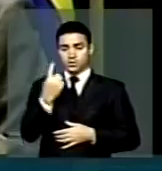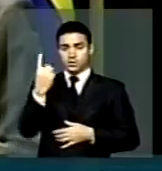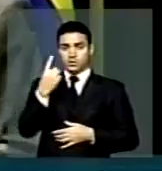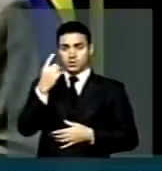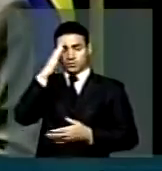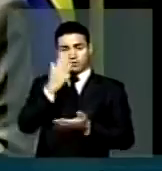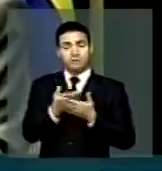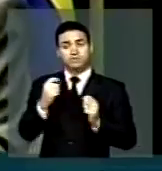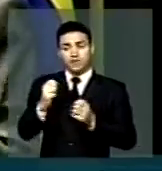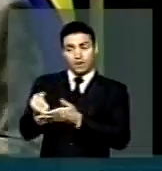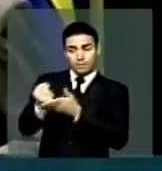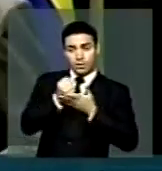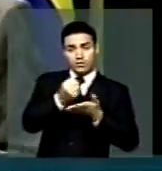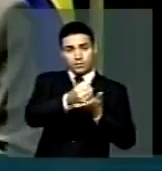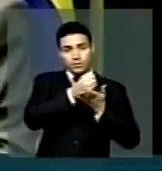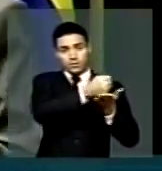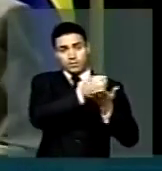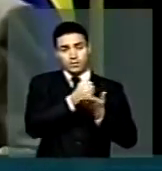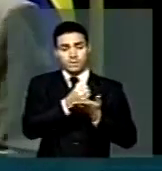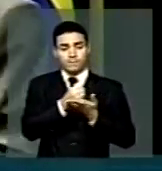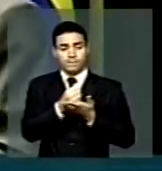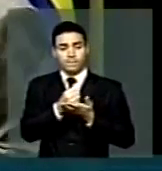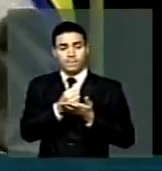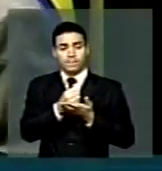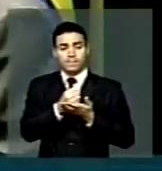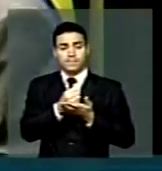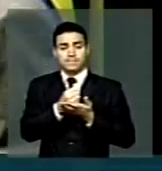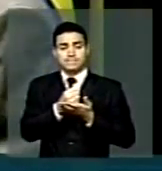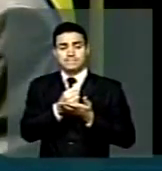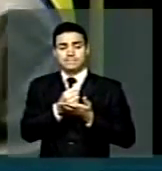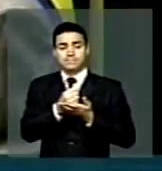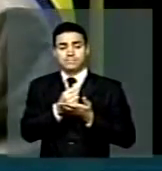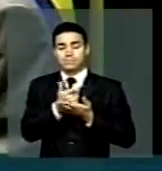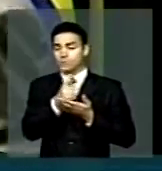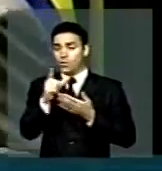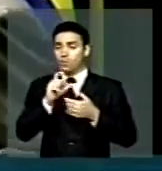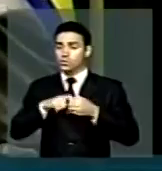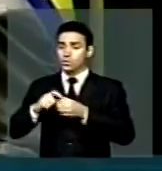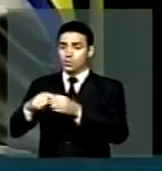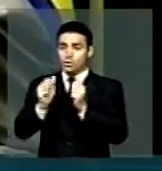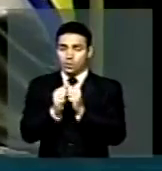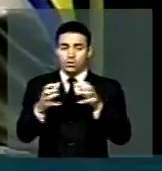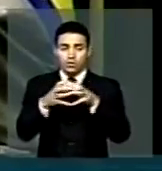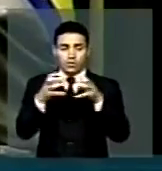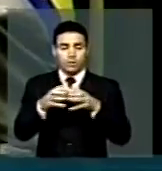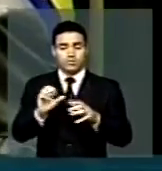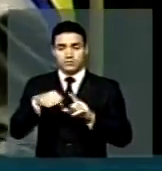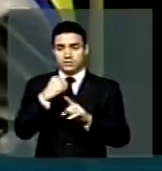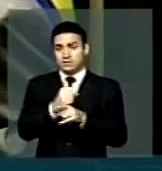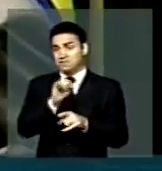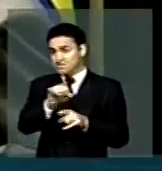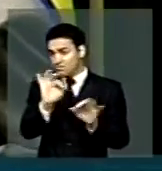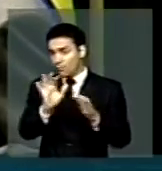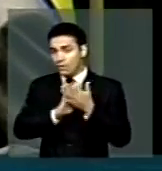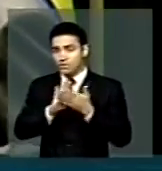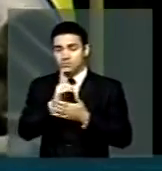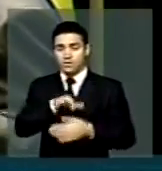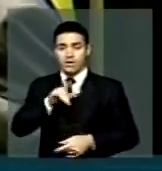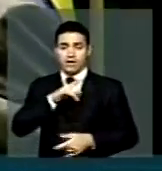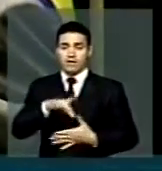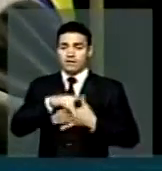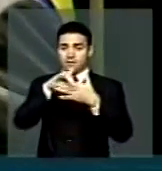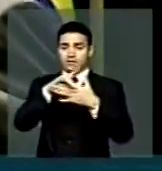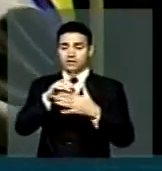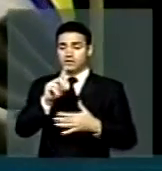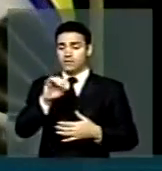confiança sem ter um apoio bastante tecido com outras forças da sociedade, tampouco é líder. O líder democrático, pode